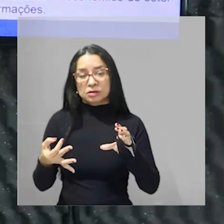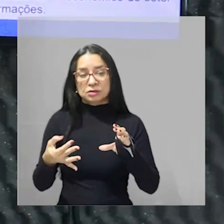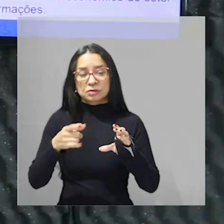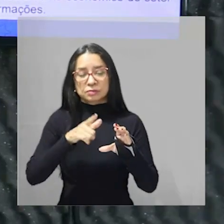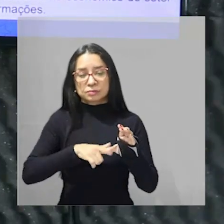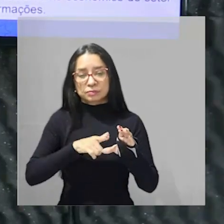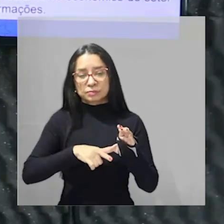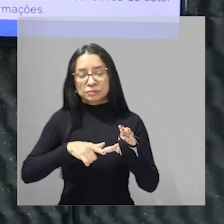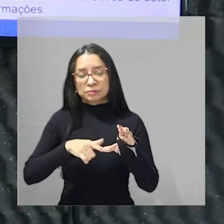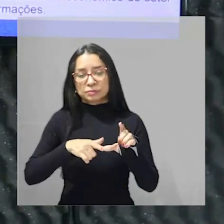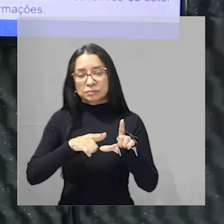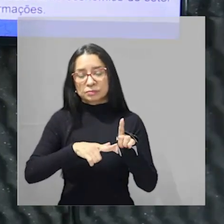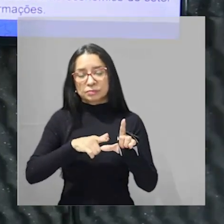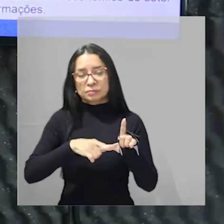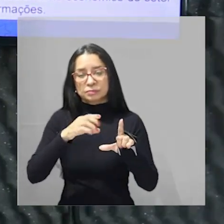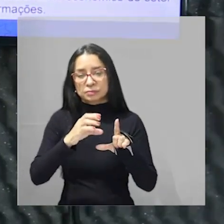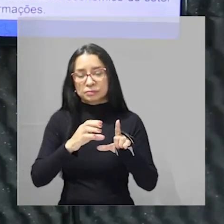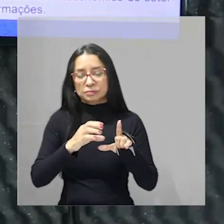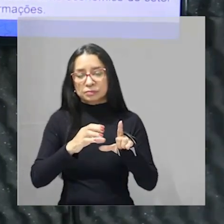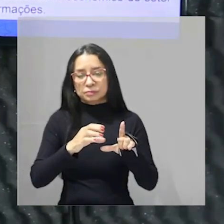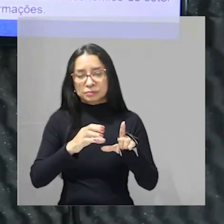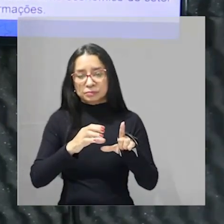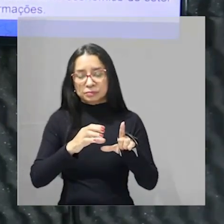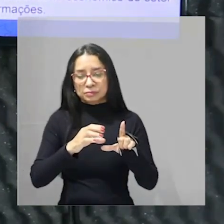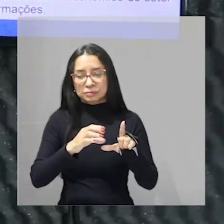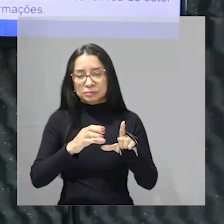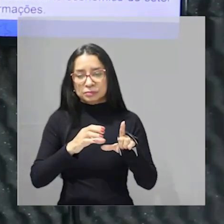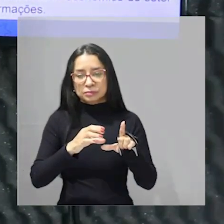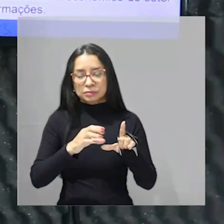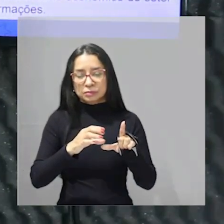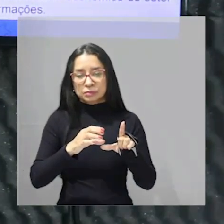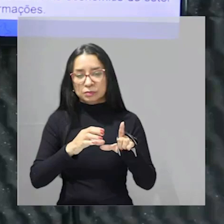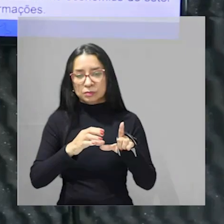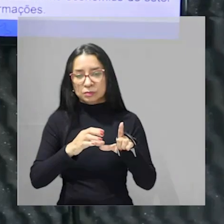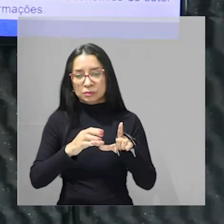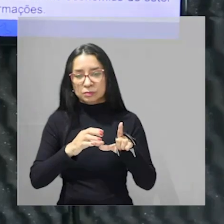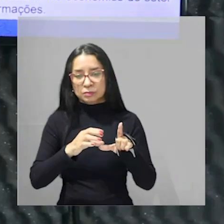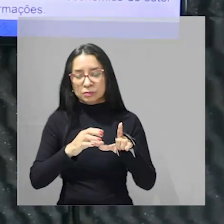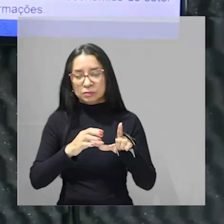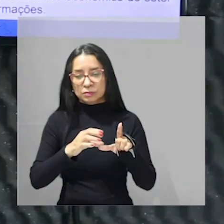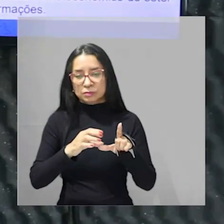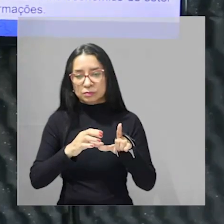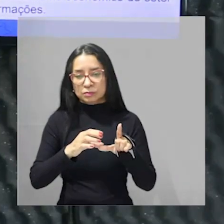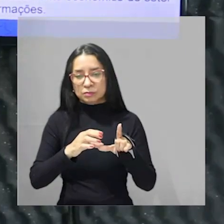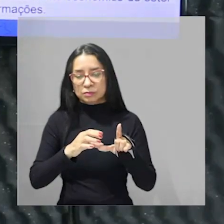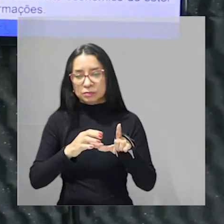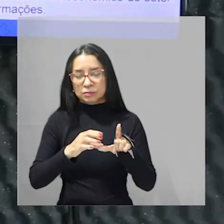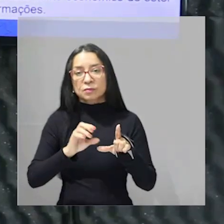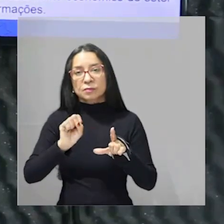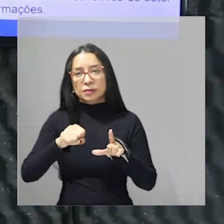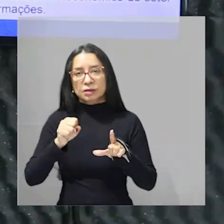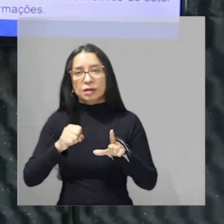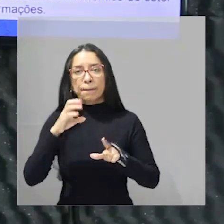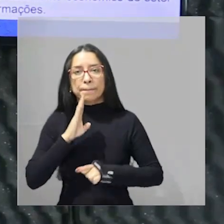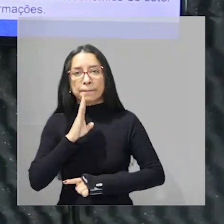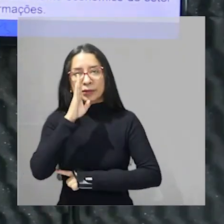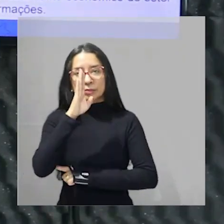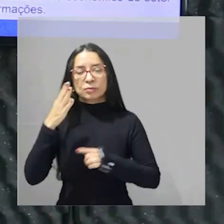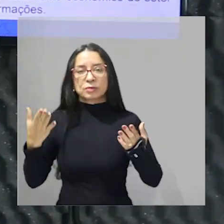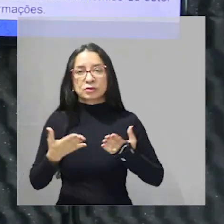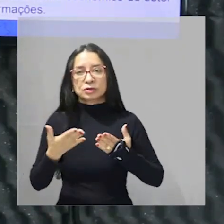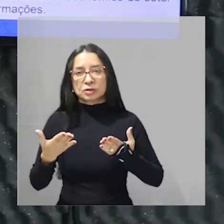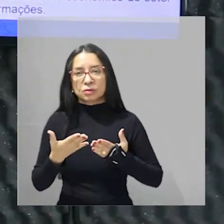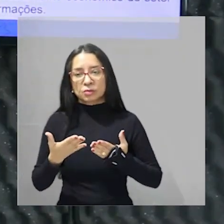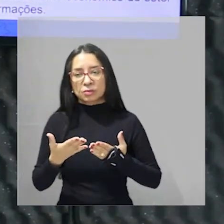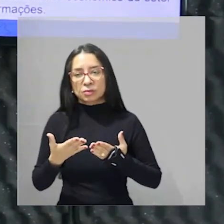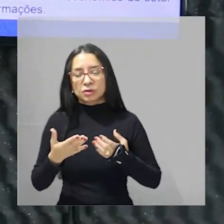revolução técnico-científica, ou seja, da técnica, da ciência? Com certeza, galera. Principalmente agora com